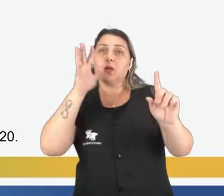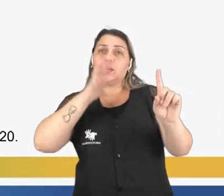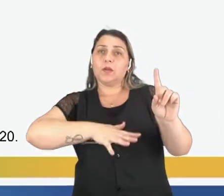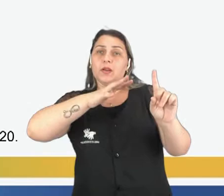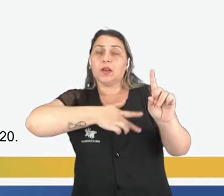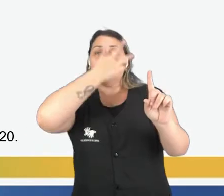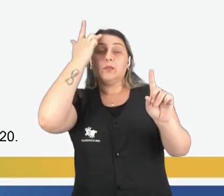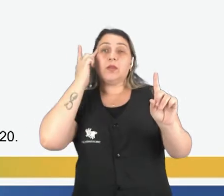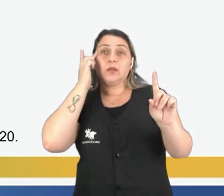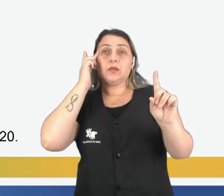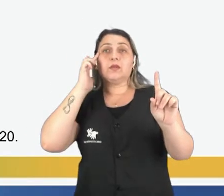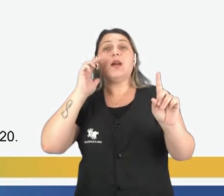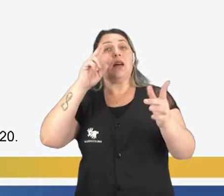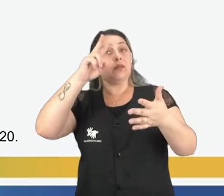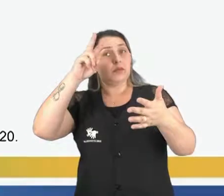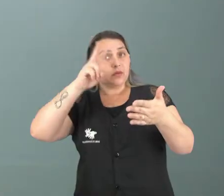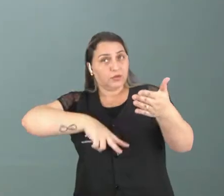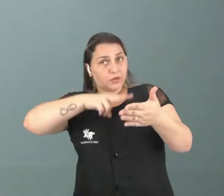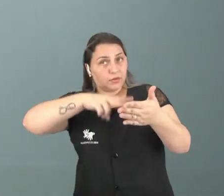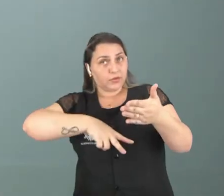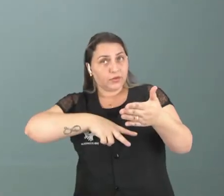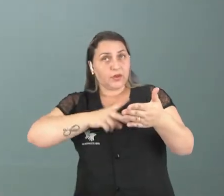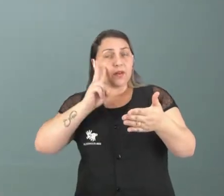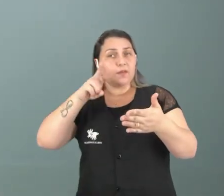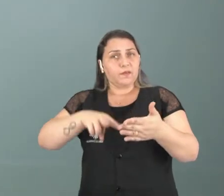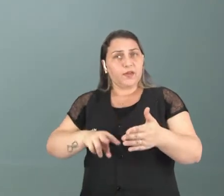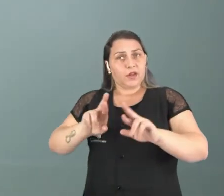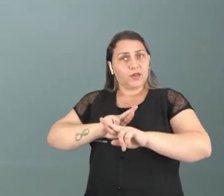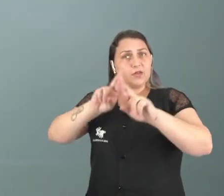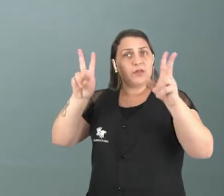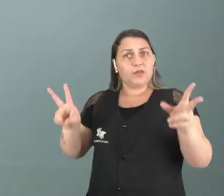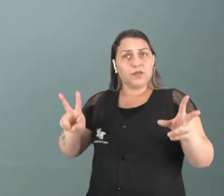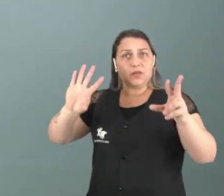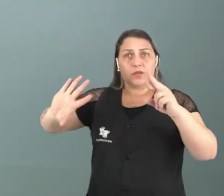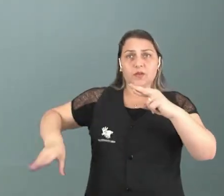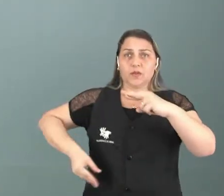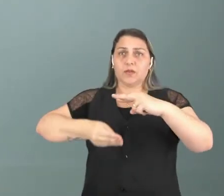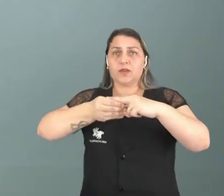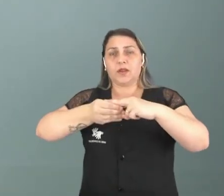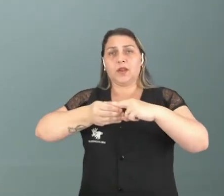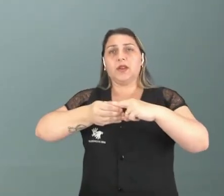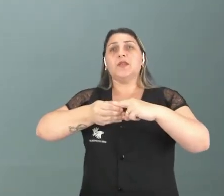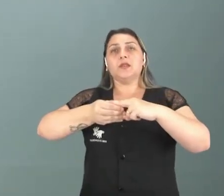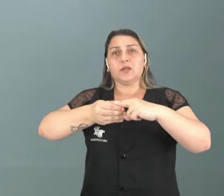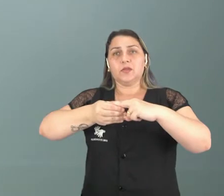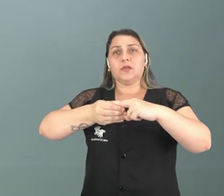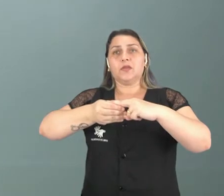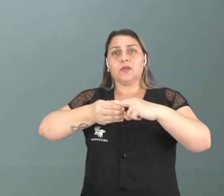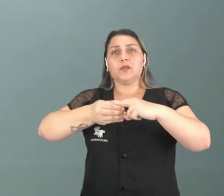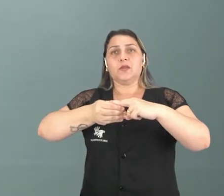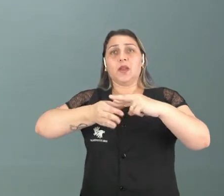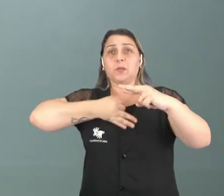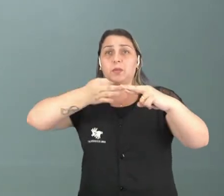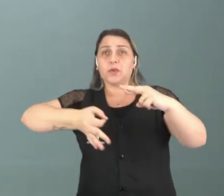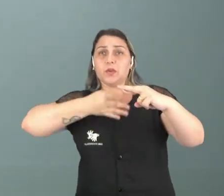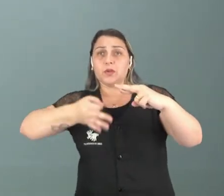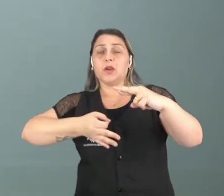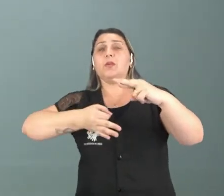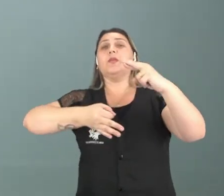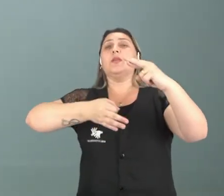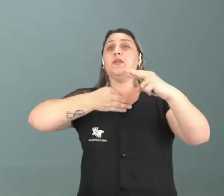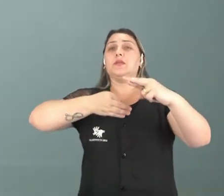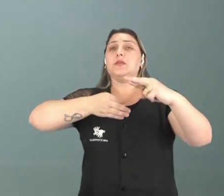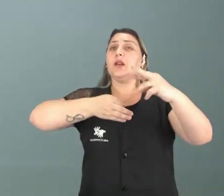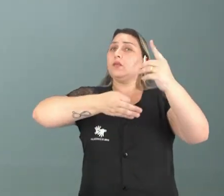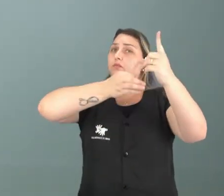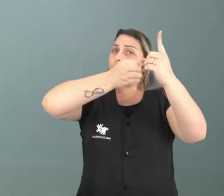alguém sobre a leitura. Vocês estão vendo a diferença de uma resenha crítica e descritiva? Tá? A descritiva, o nome já